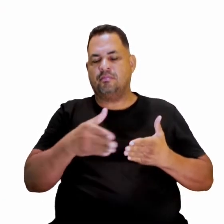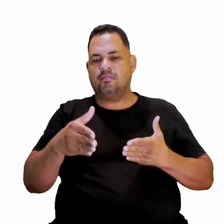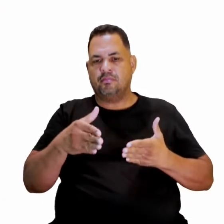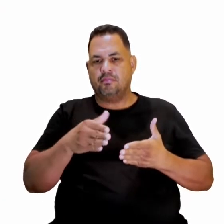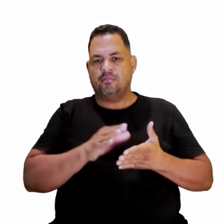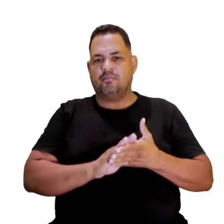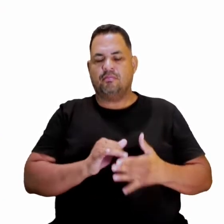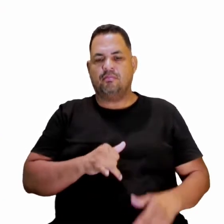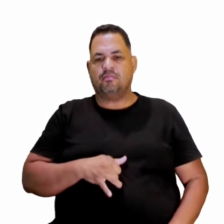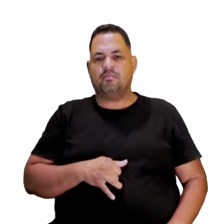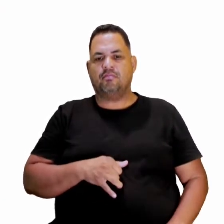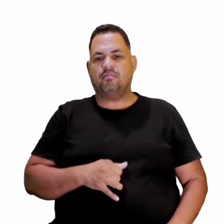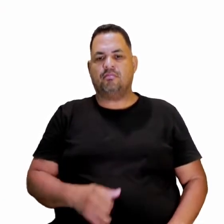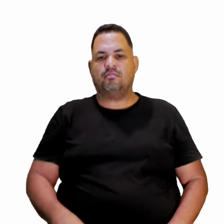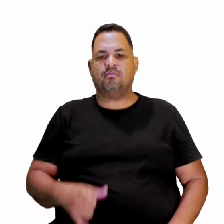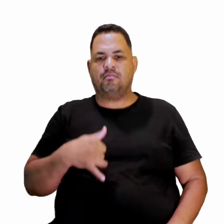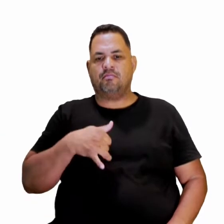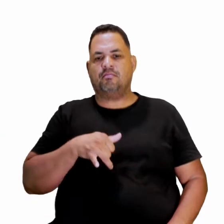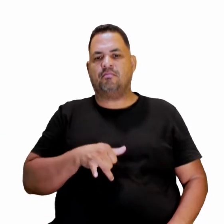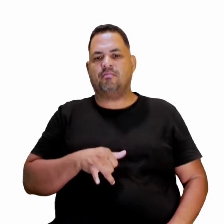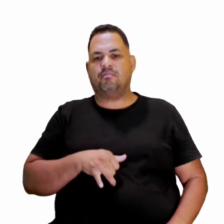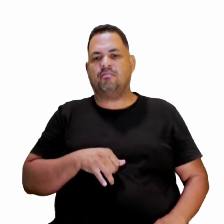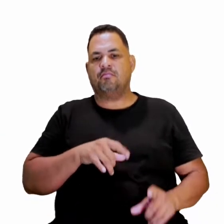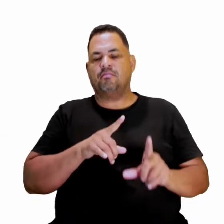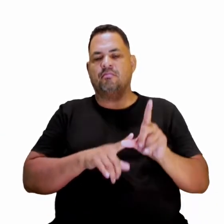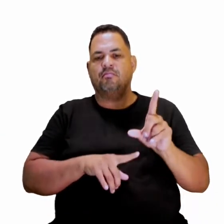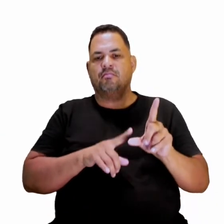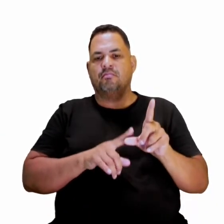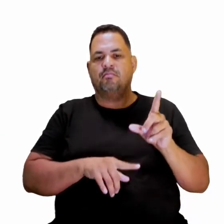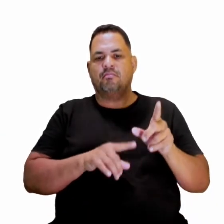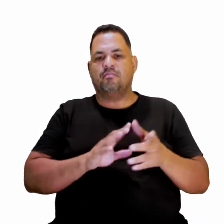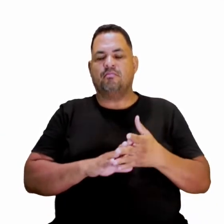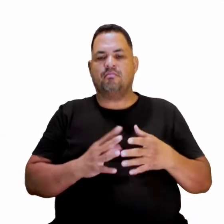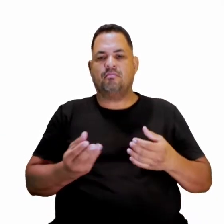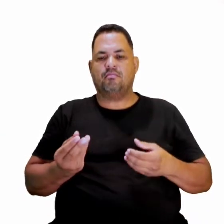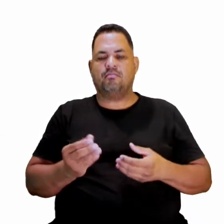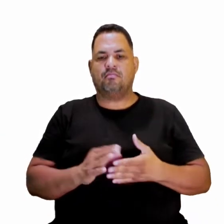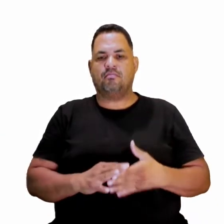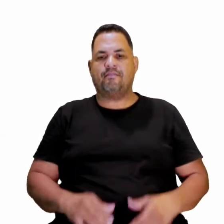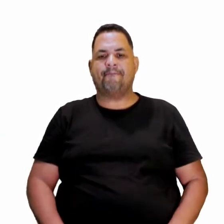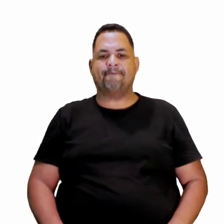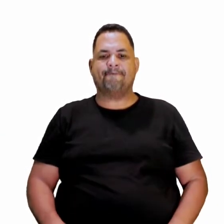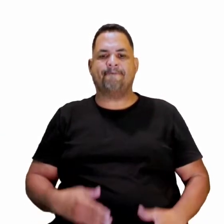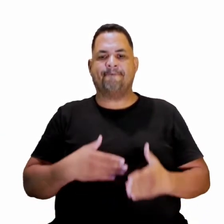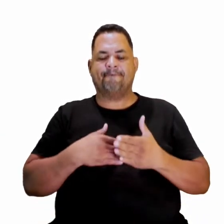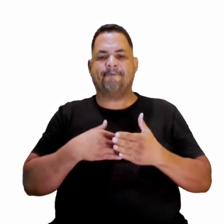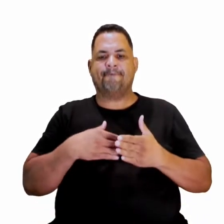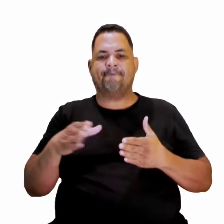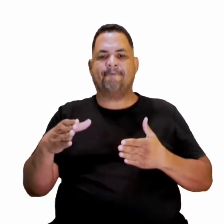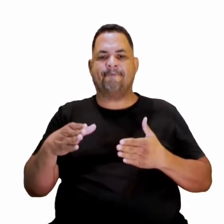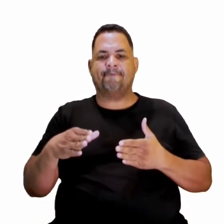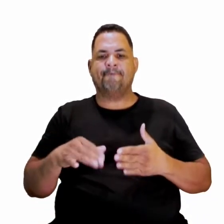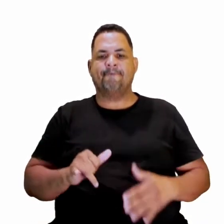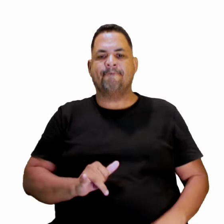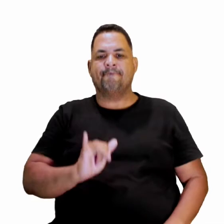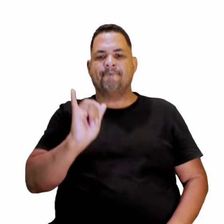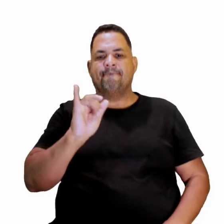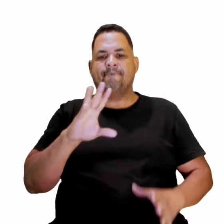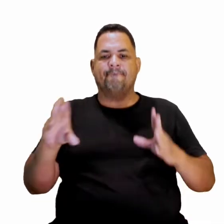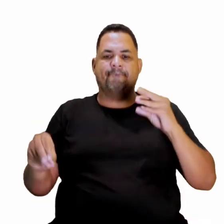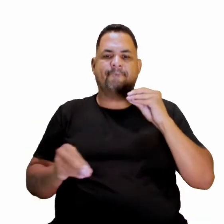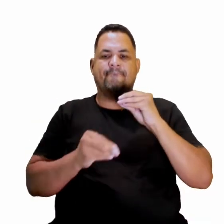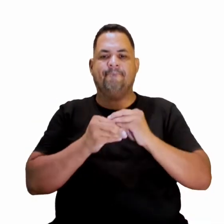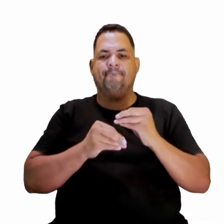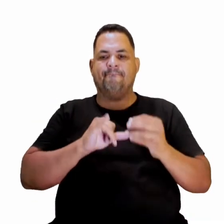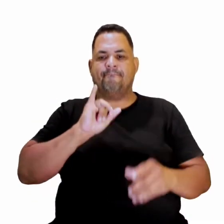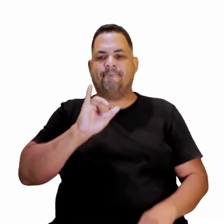letra do seu verbo original, né, que faz parte do verbo, ele vai embora, e você vai acrescentar